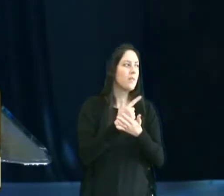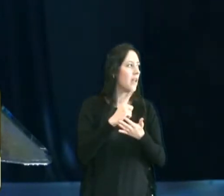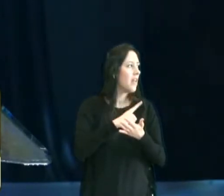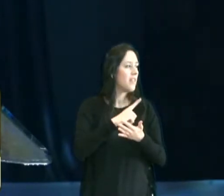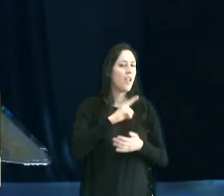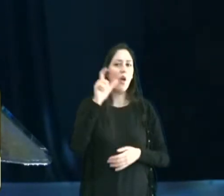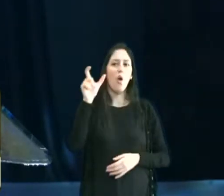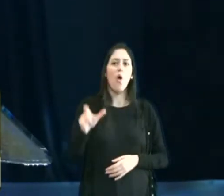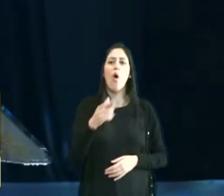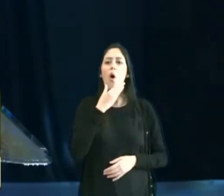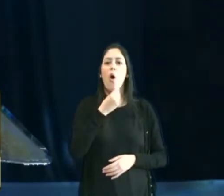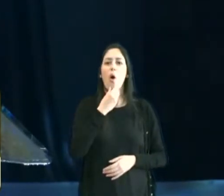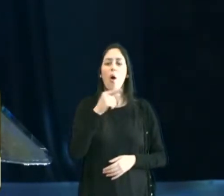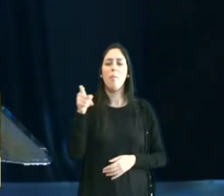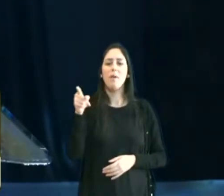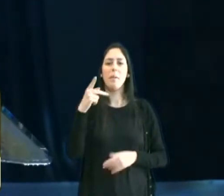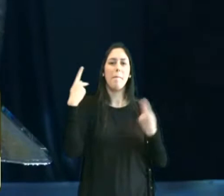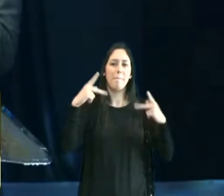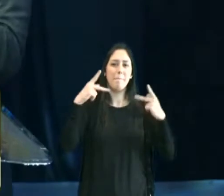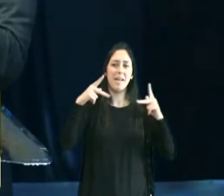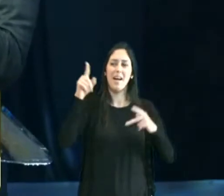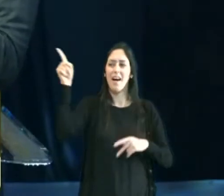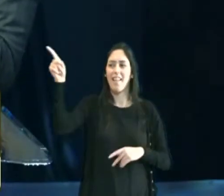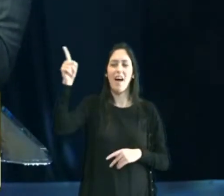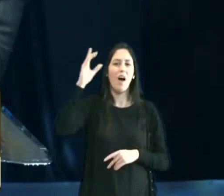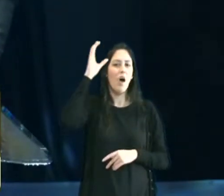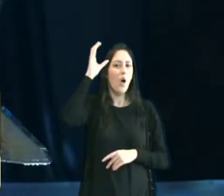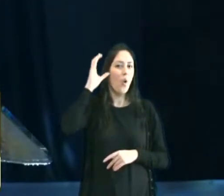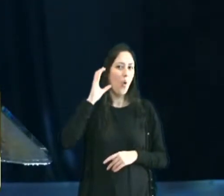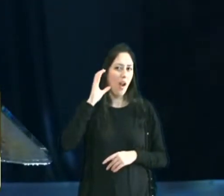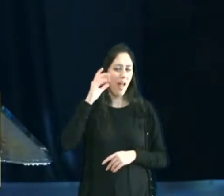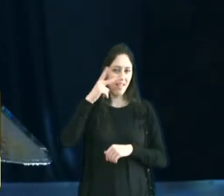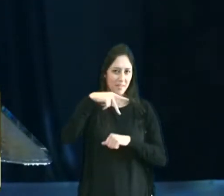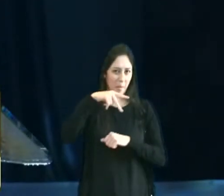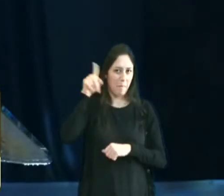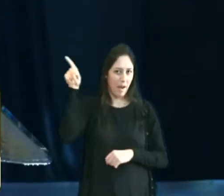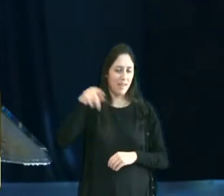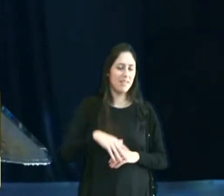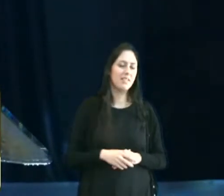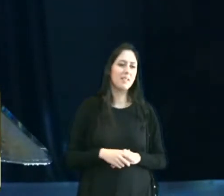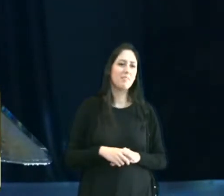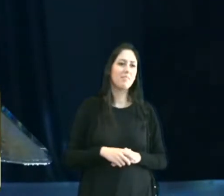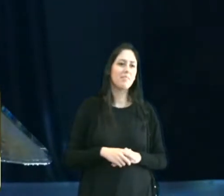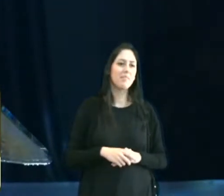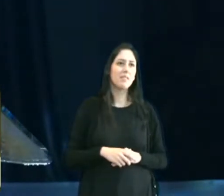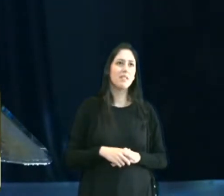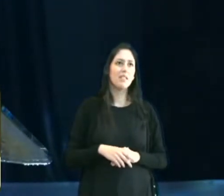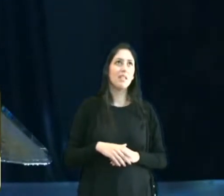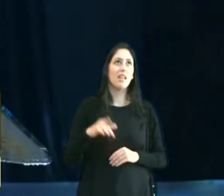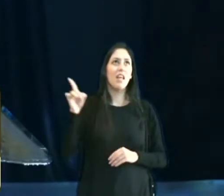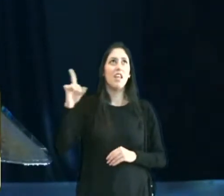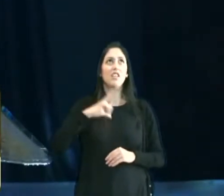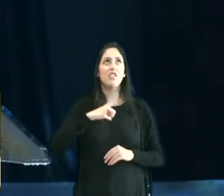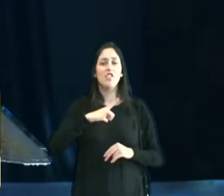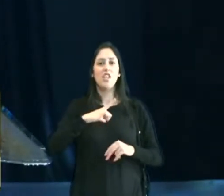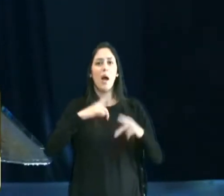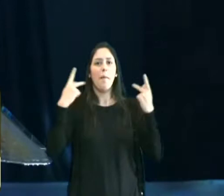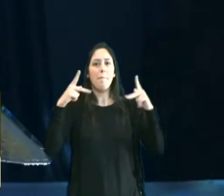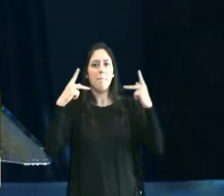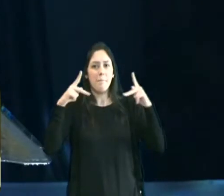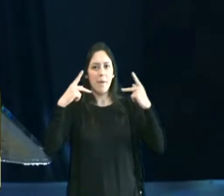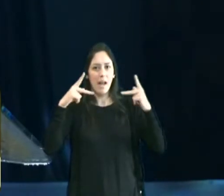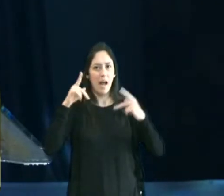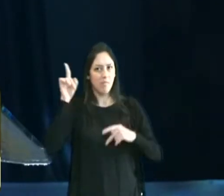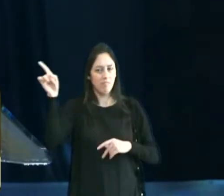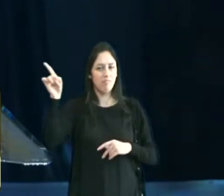Coreia. Ele contando que quando ele resolveu estabelecer essa estratégia e colocar